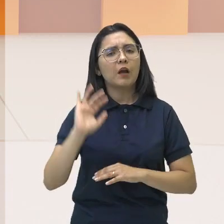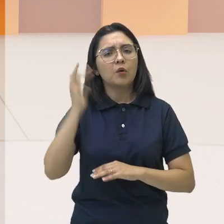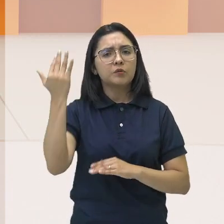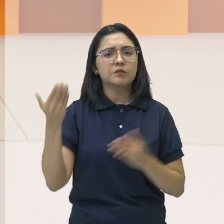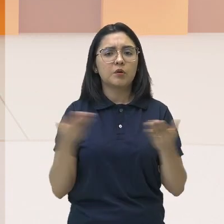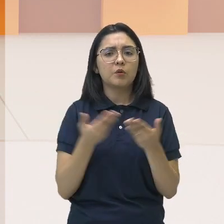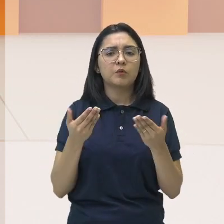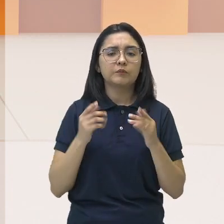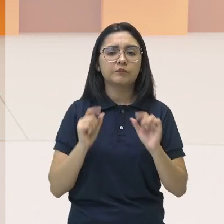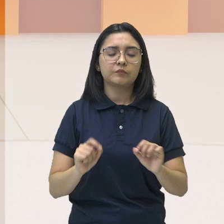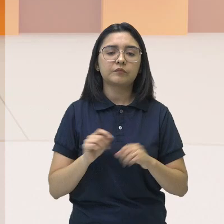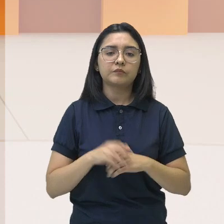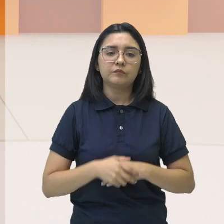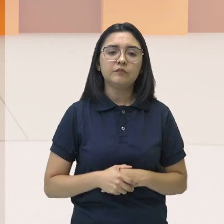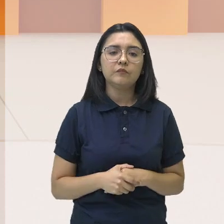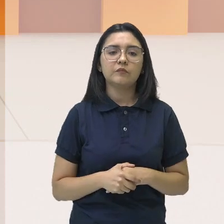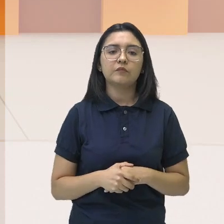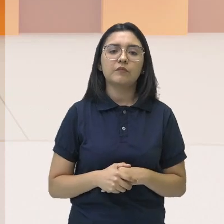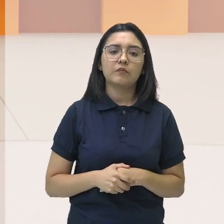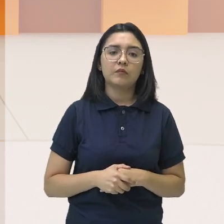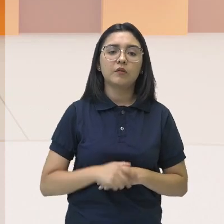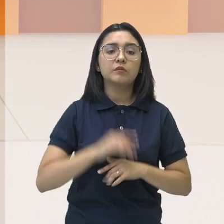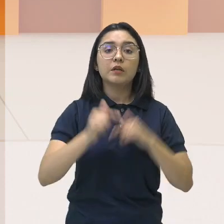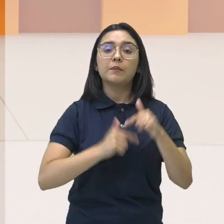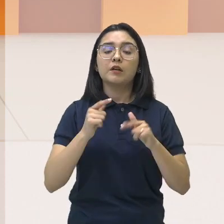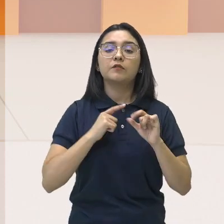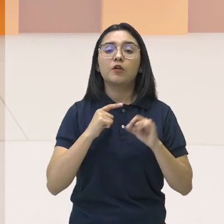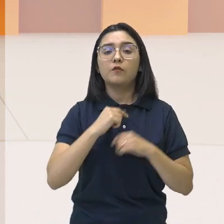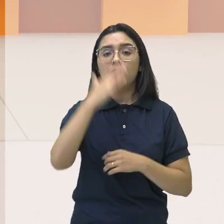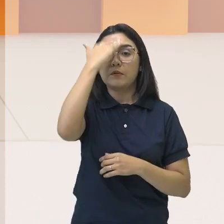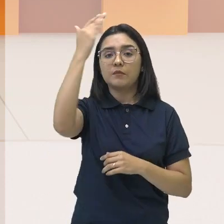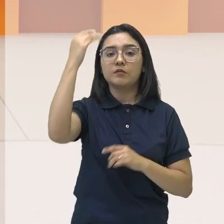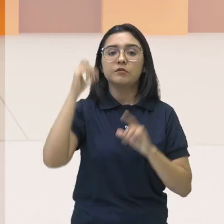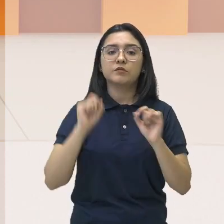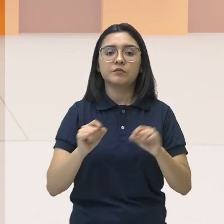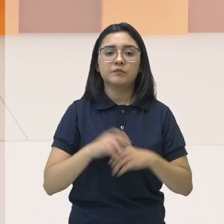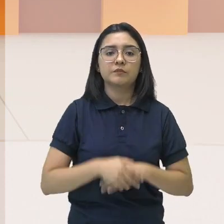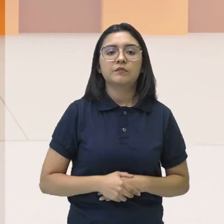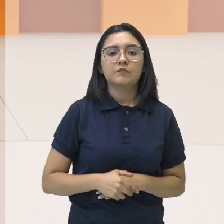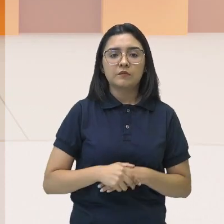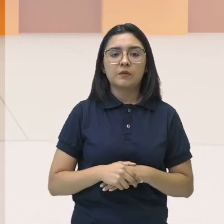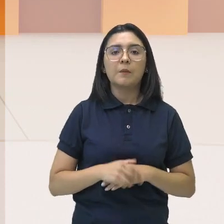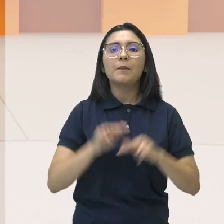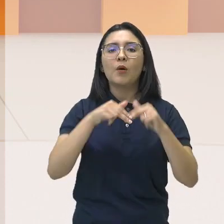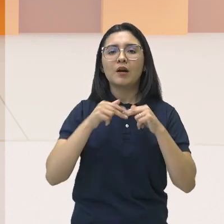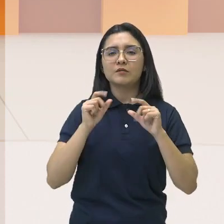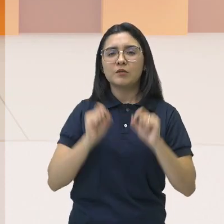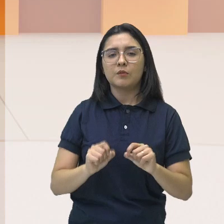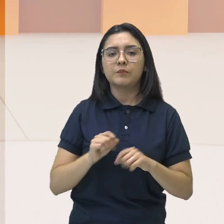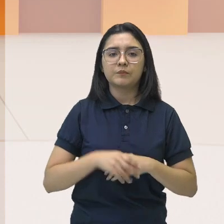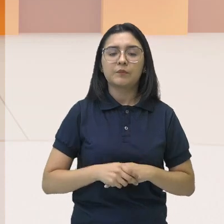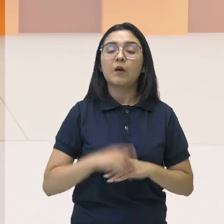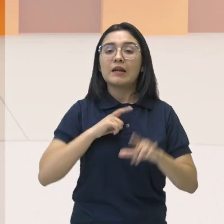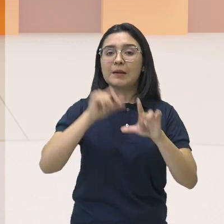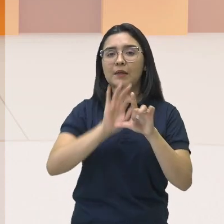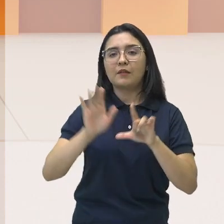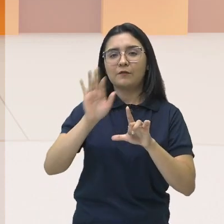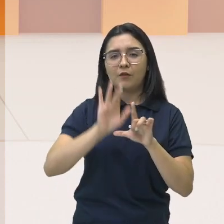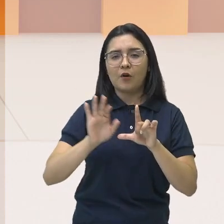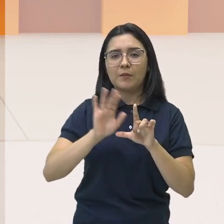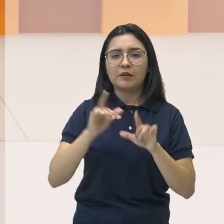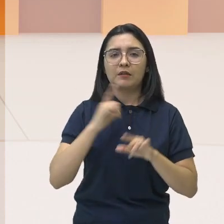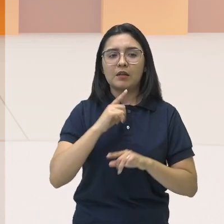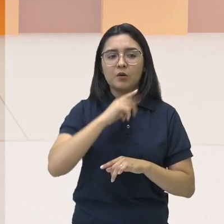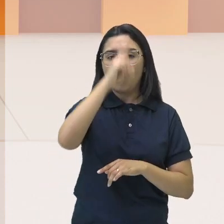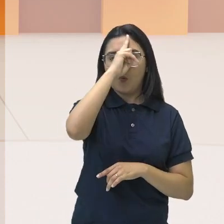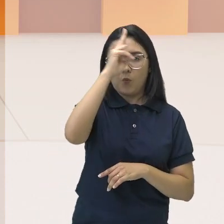essa precarização do trabalho, do emprego, ficou conhecido como uberização, em função daquela famosa plataforma que